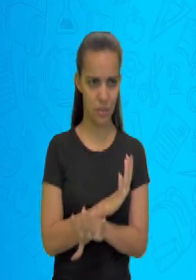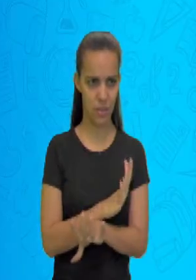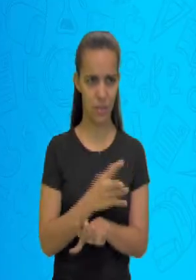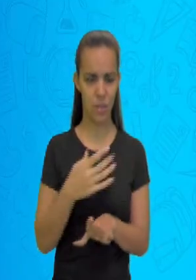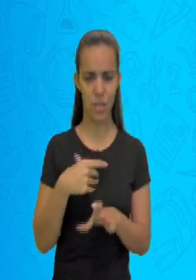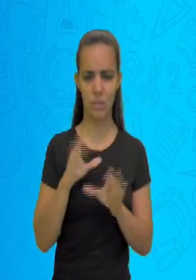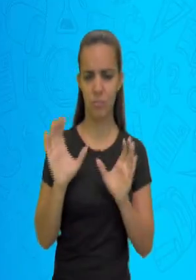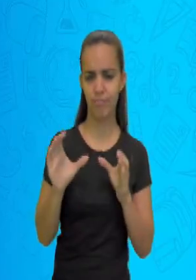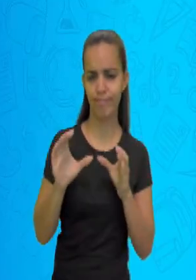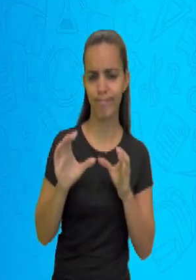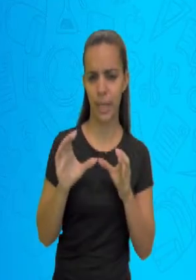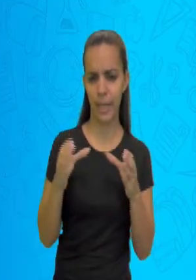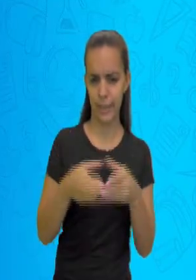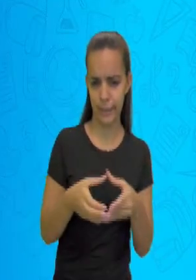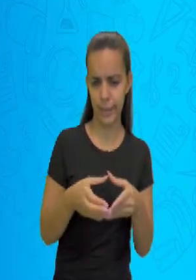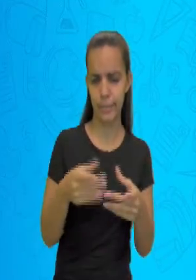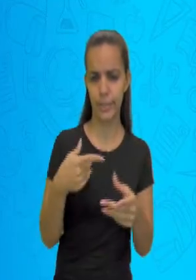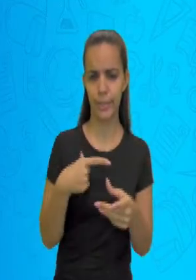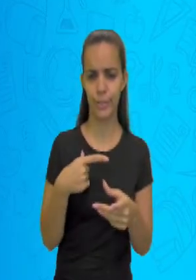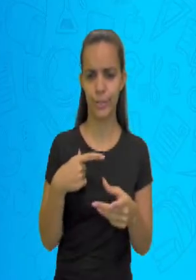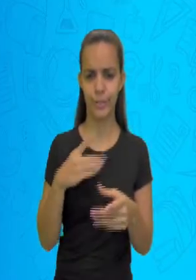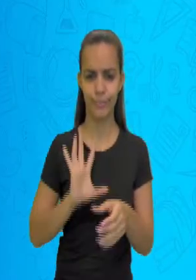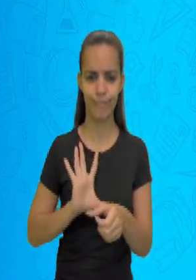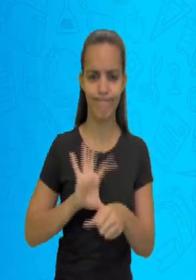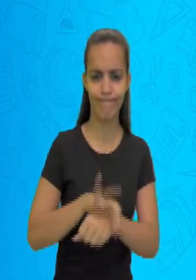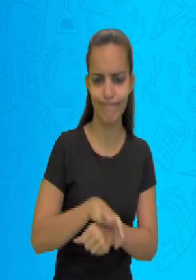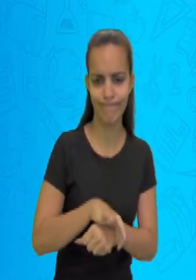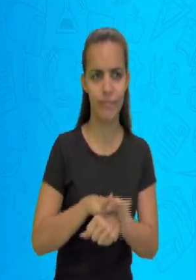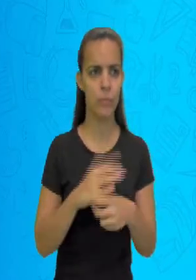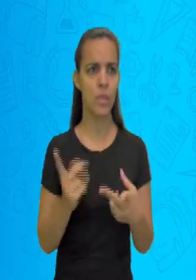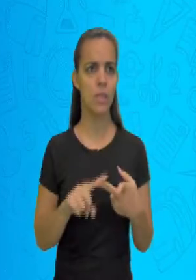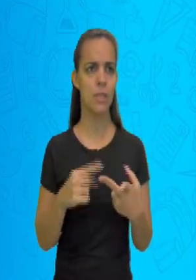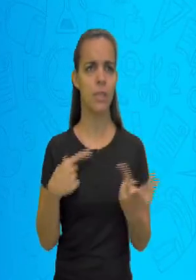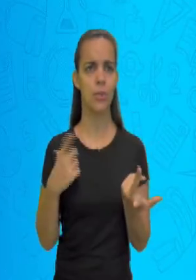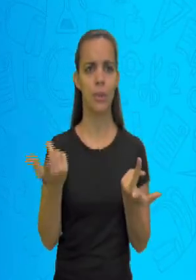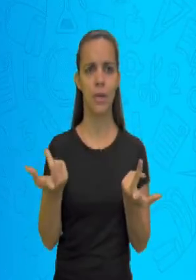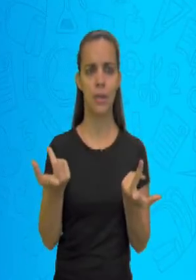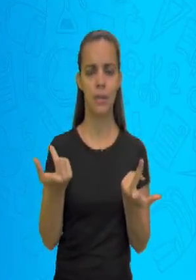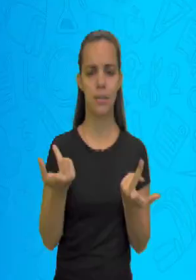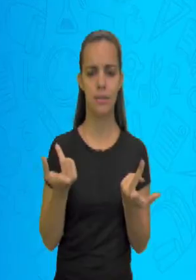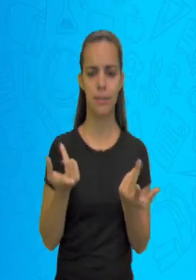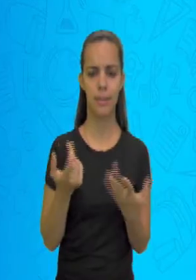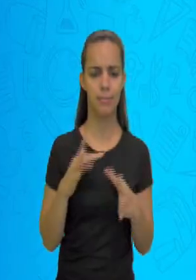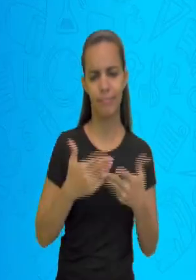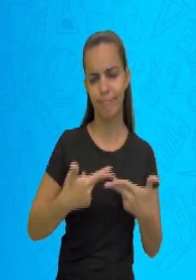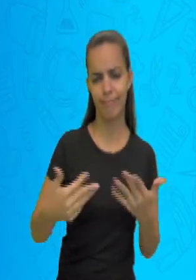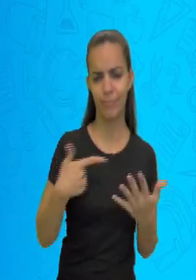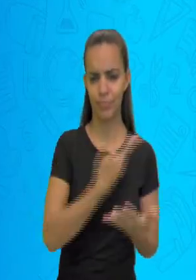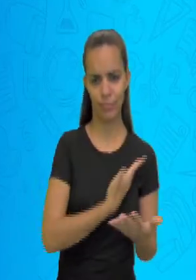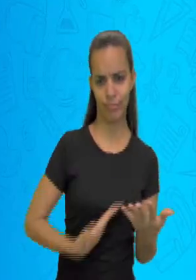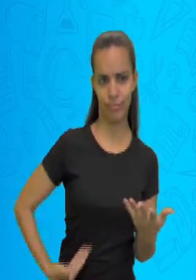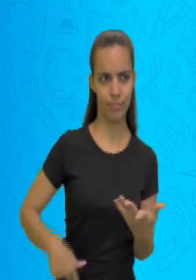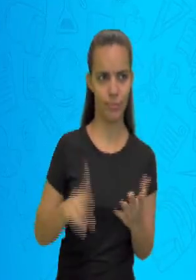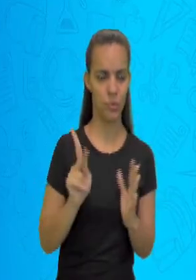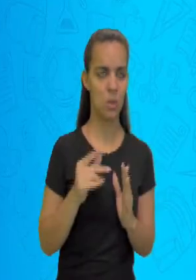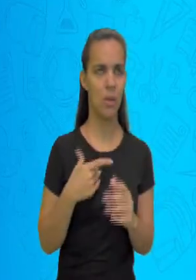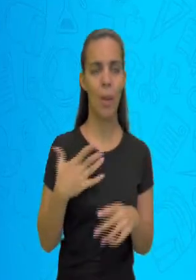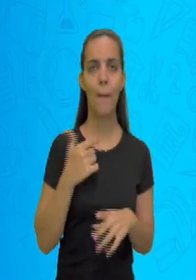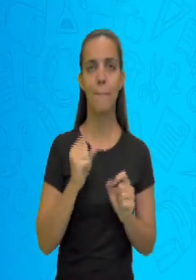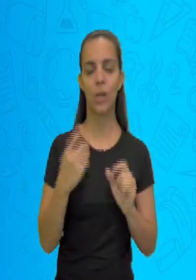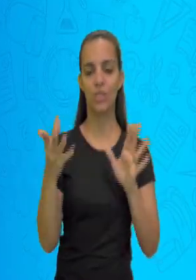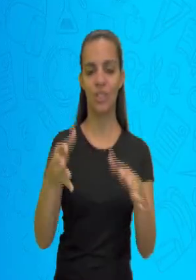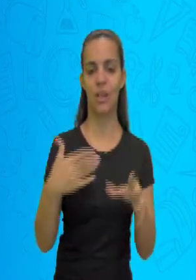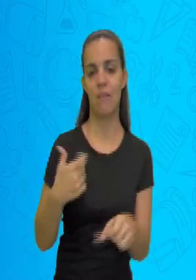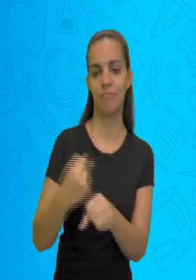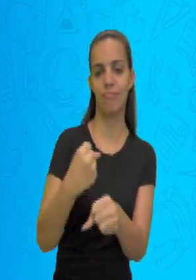de segurança, pela prefeitura, que a gente não pode construir em qualquer lugar, né? Eu não posso construir, eu quero